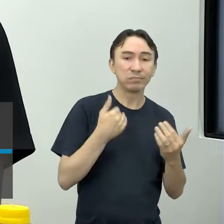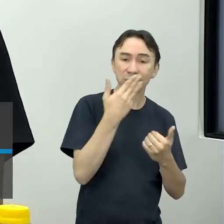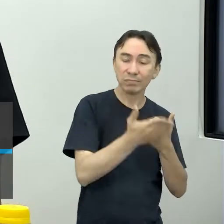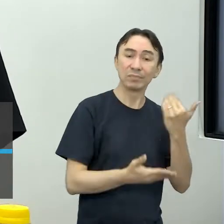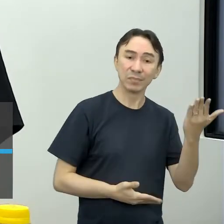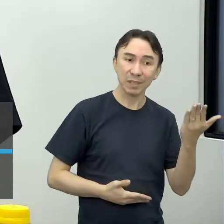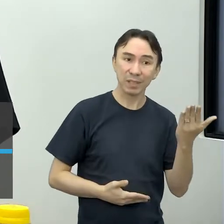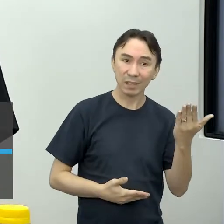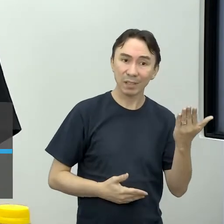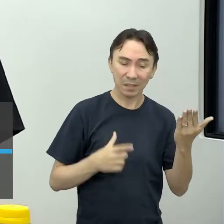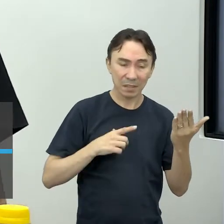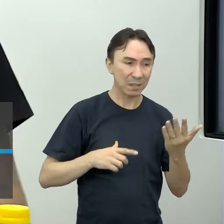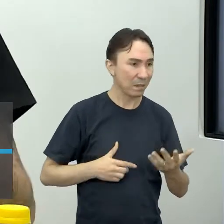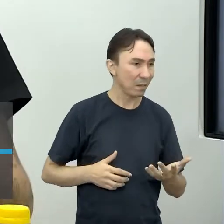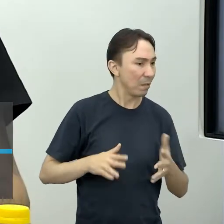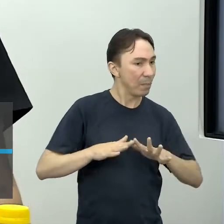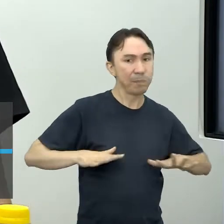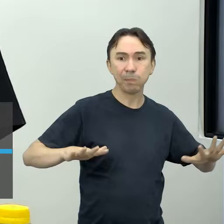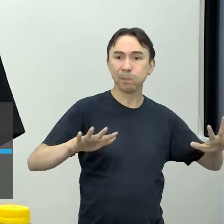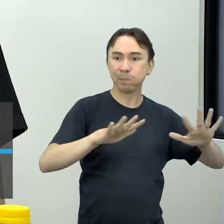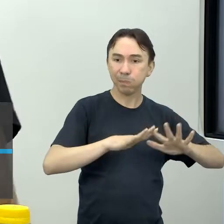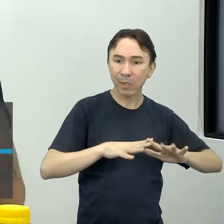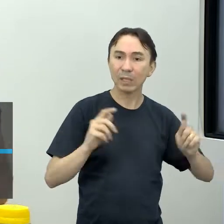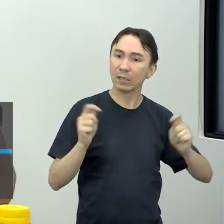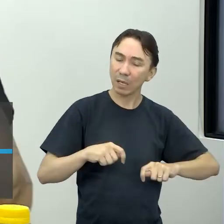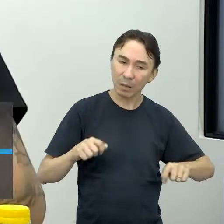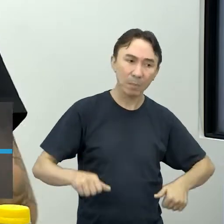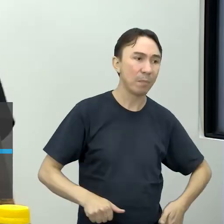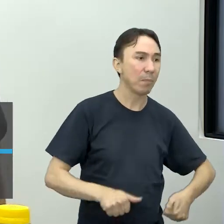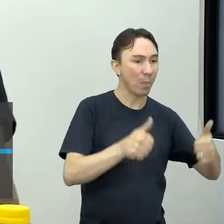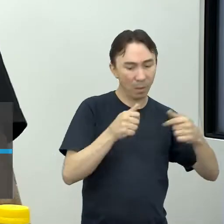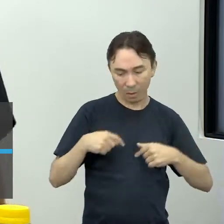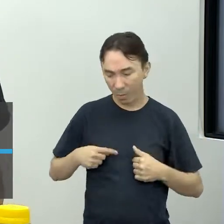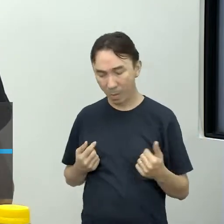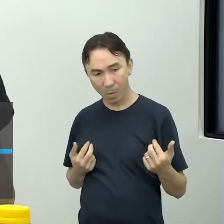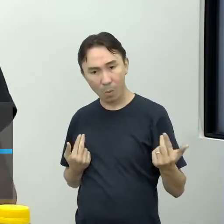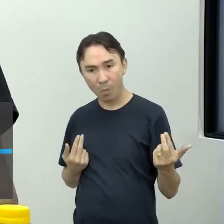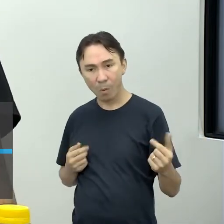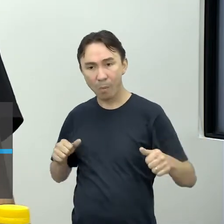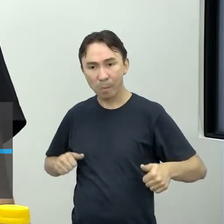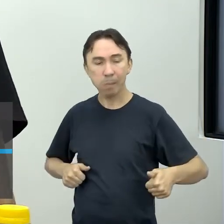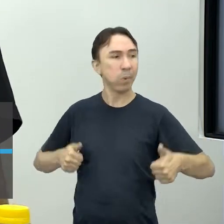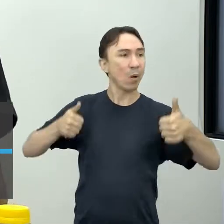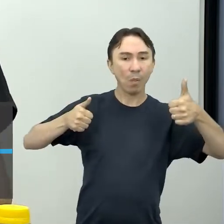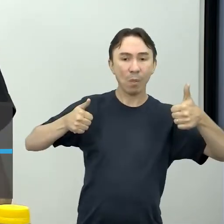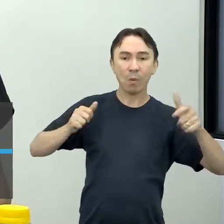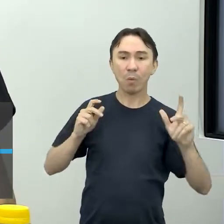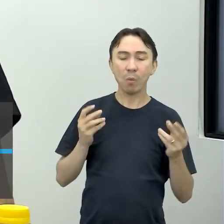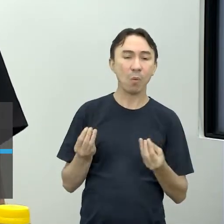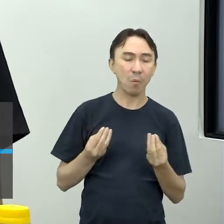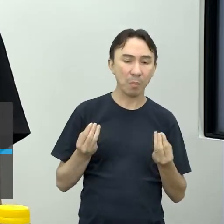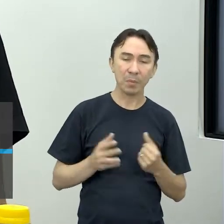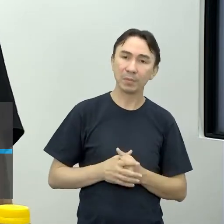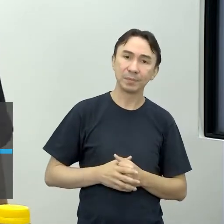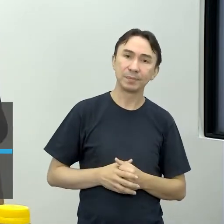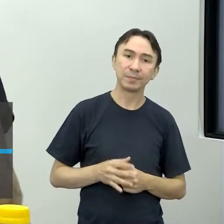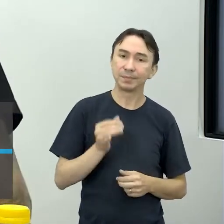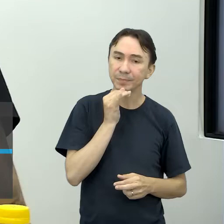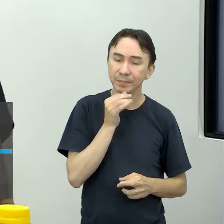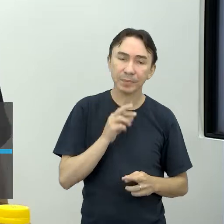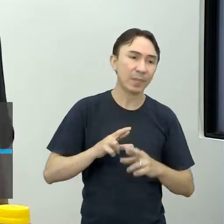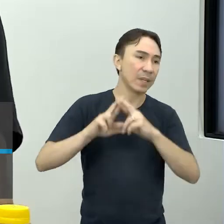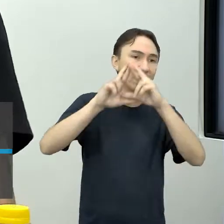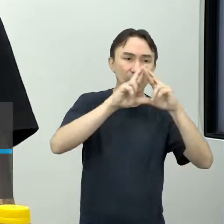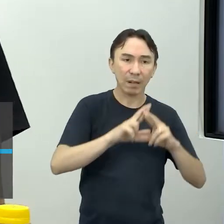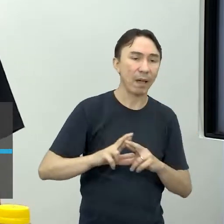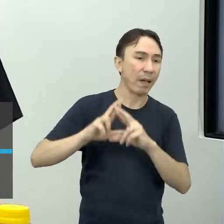mesmo disse, o que pode ser melhorado para a reutilização, na verdade, né, reciclagem da